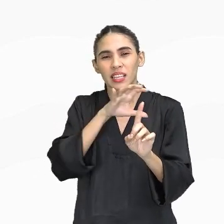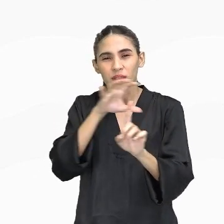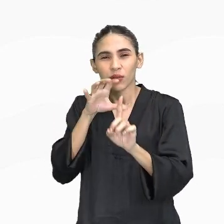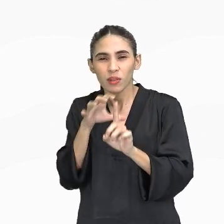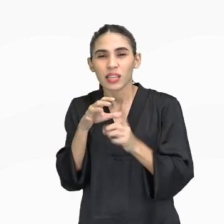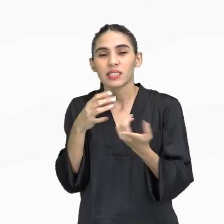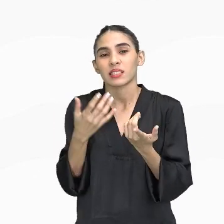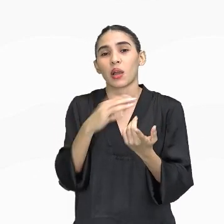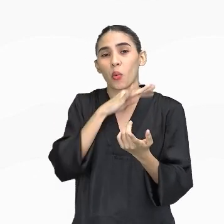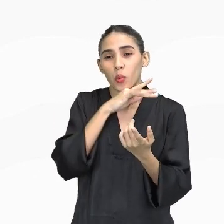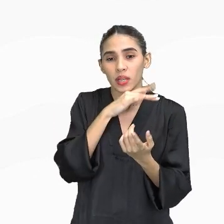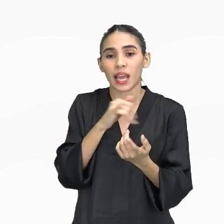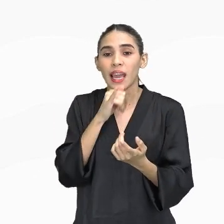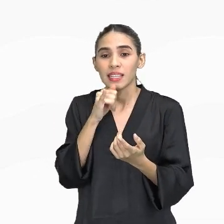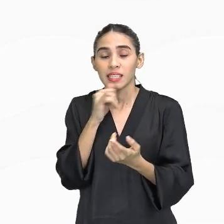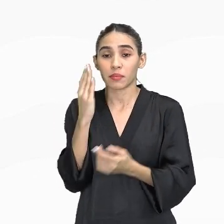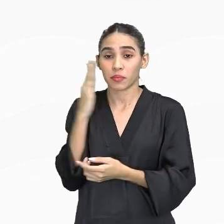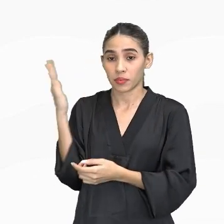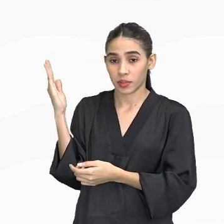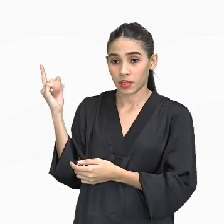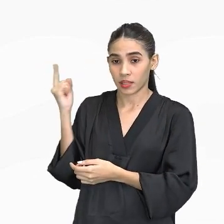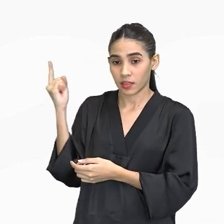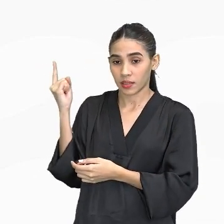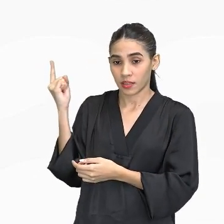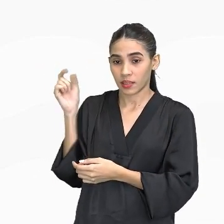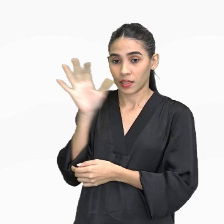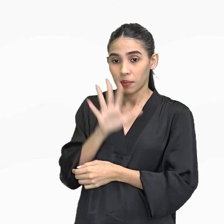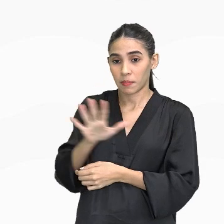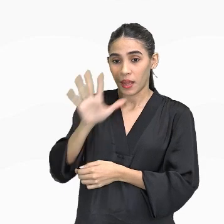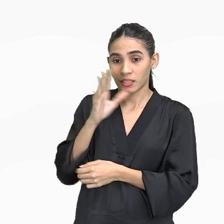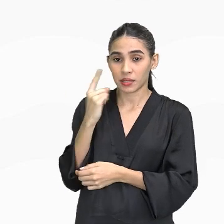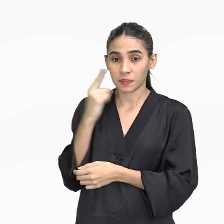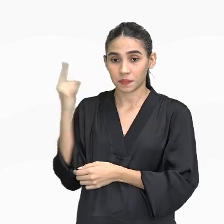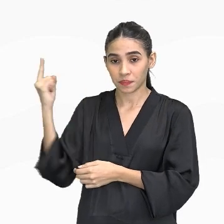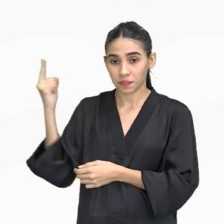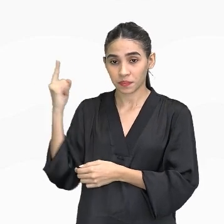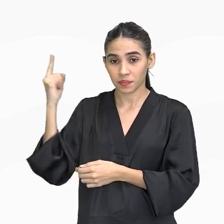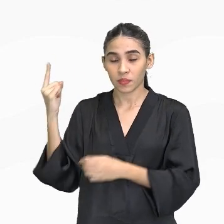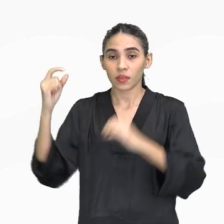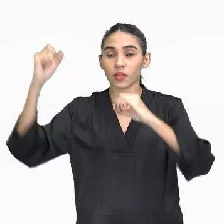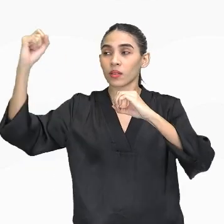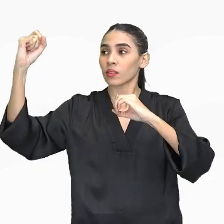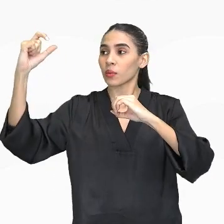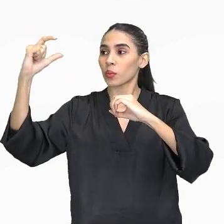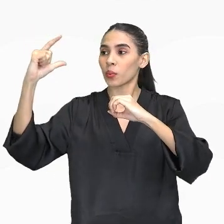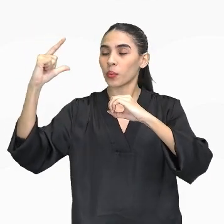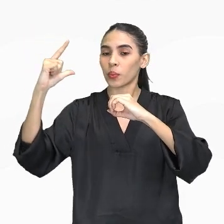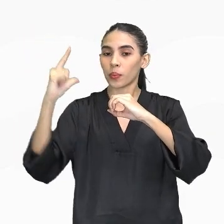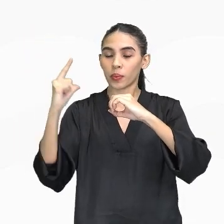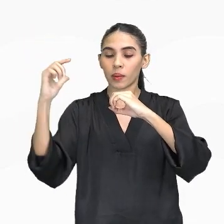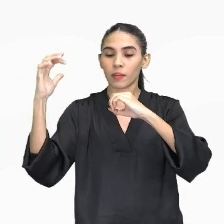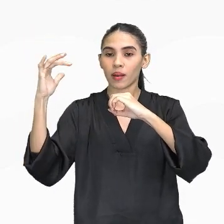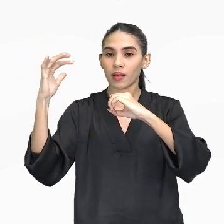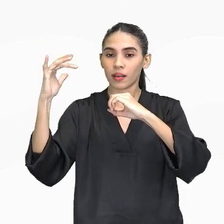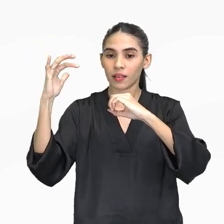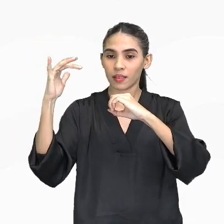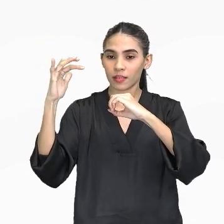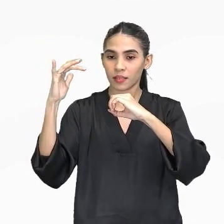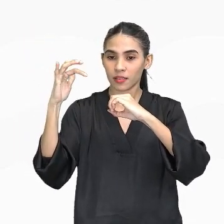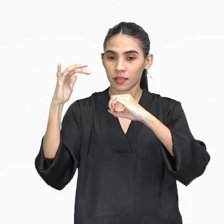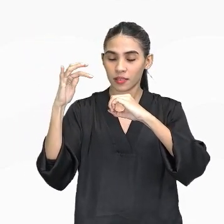aí. De um lado nós temos o efeito estufa natural, nessa imagem, não é? Onde o Sol emite a radiação